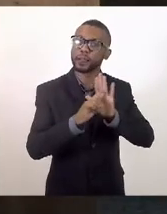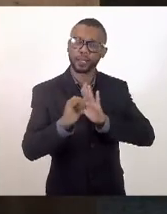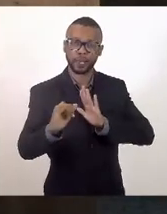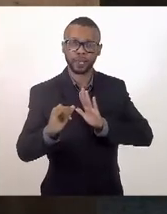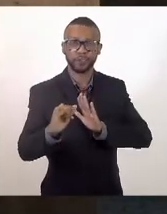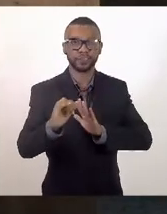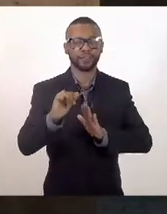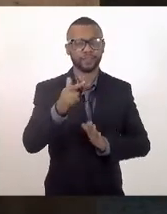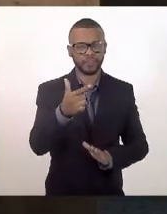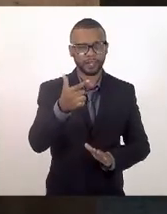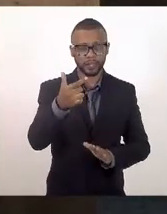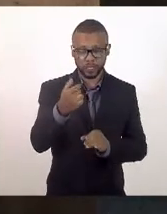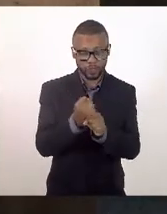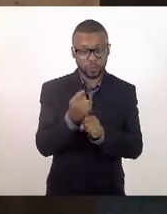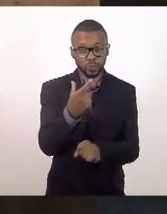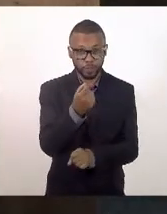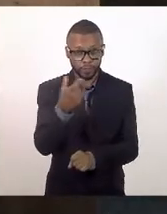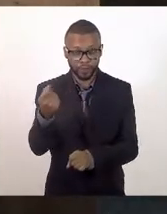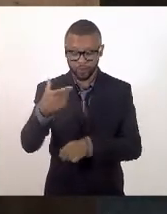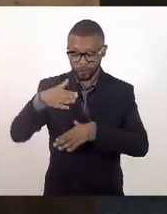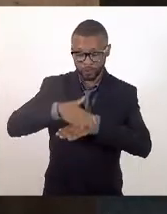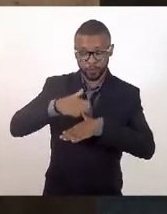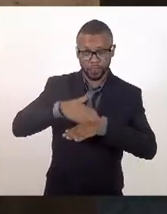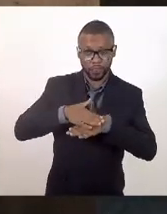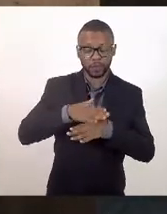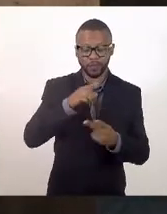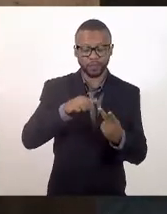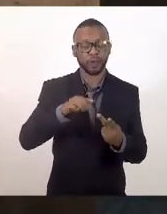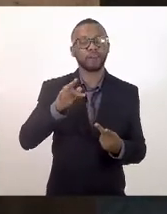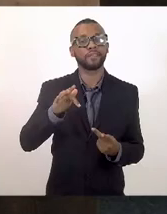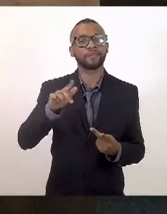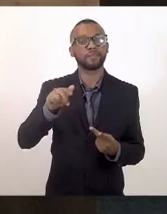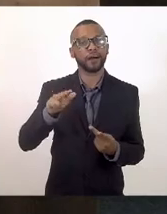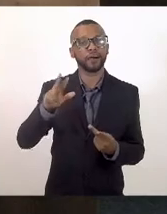1857/2020, de minha autoria, de autoria do deputado Flávio e deputado Carlos Mink,